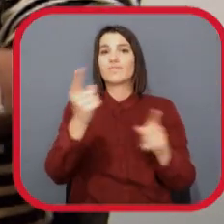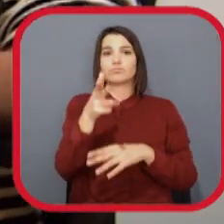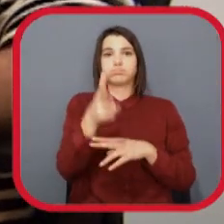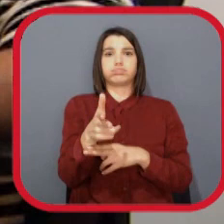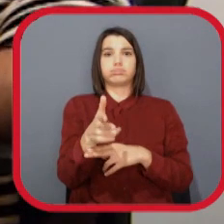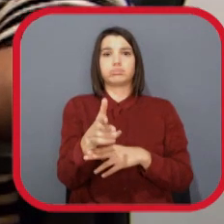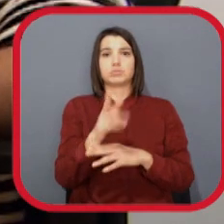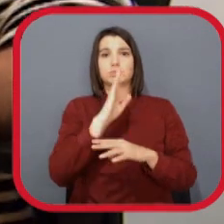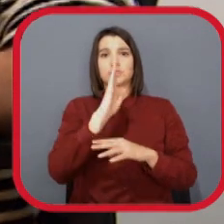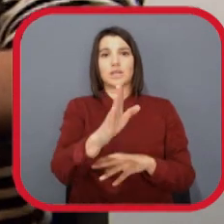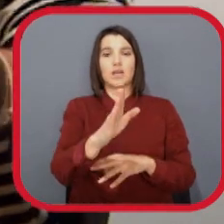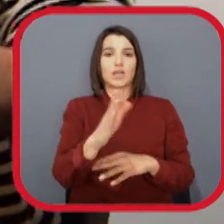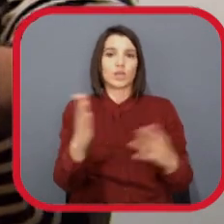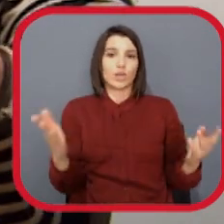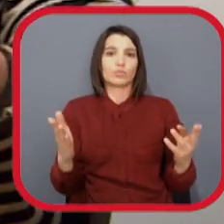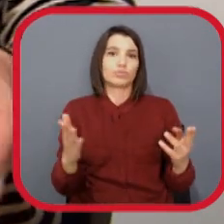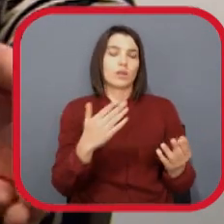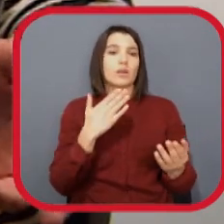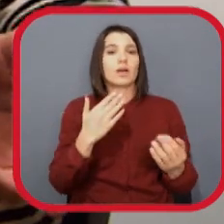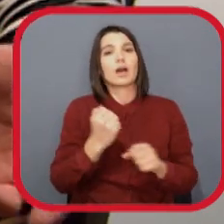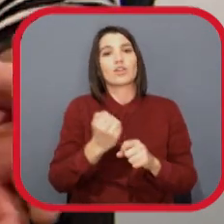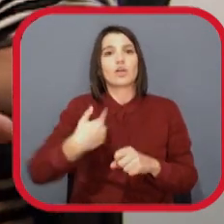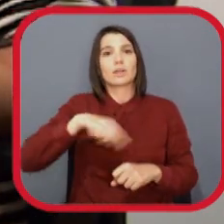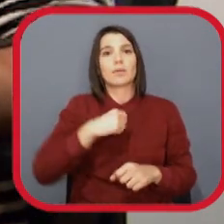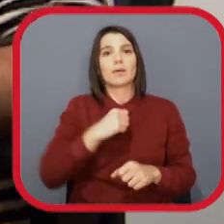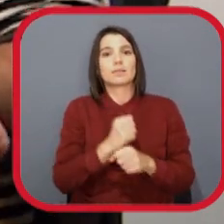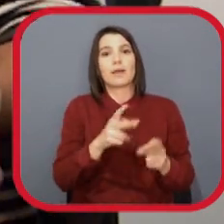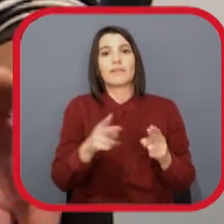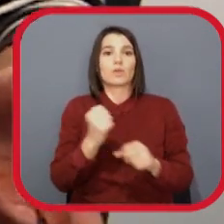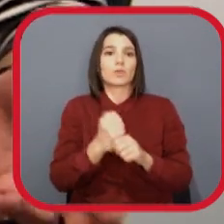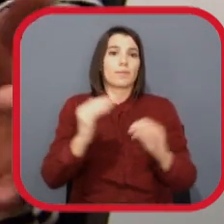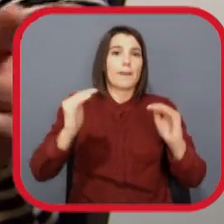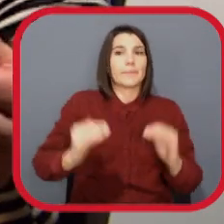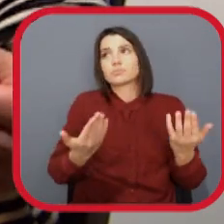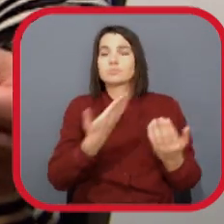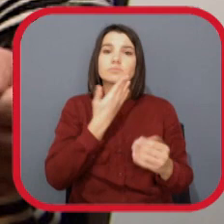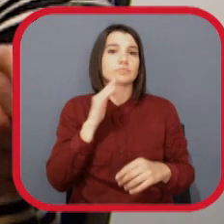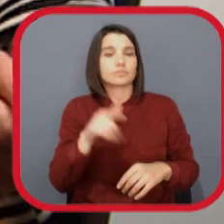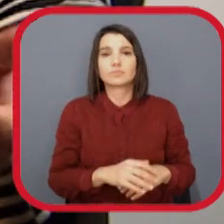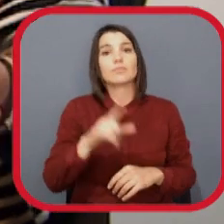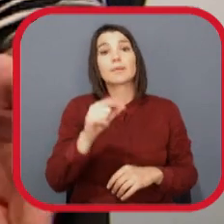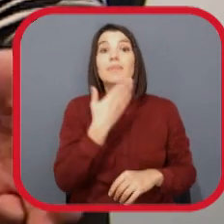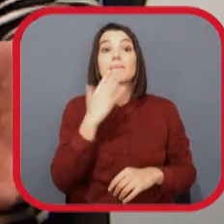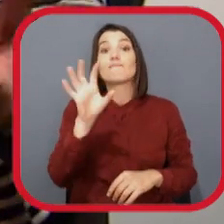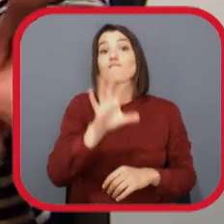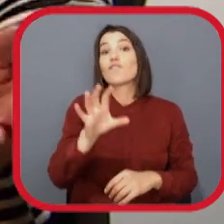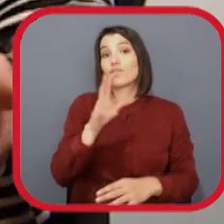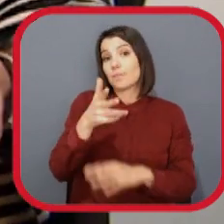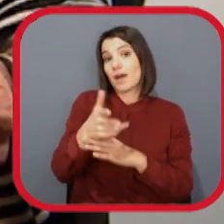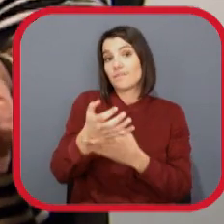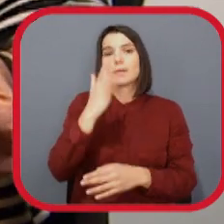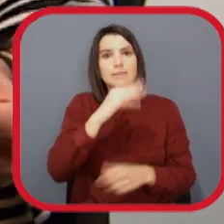picadas. Se são cenas que sejam com um plano único, respirar, isso tira muito trabalho aos editores, não é?